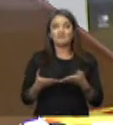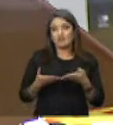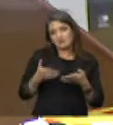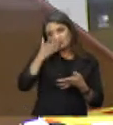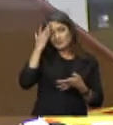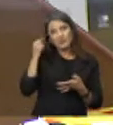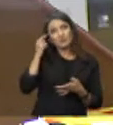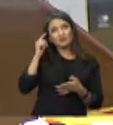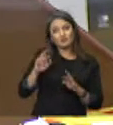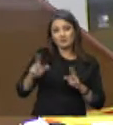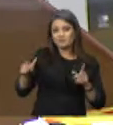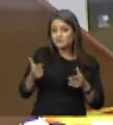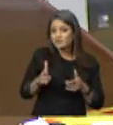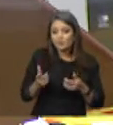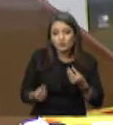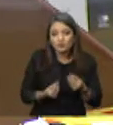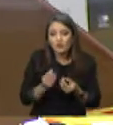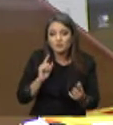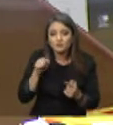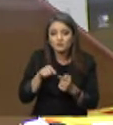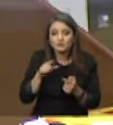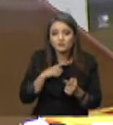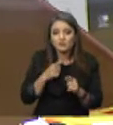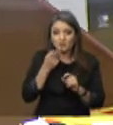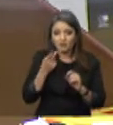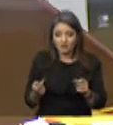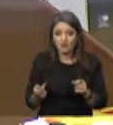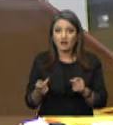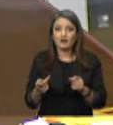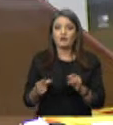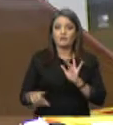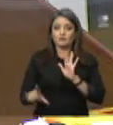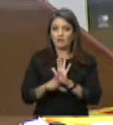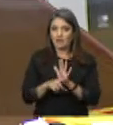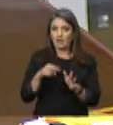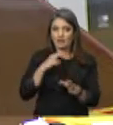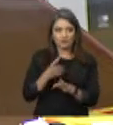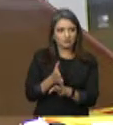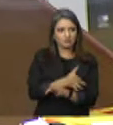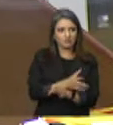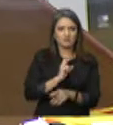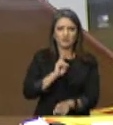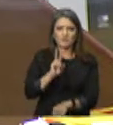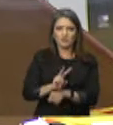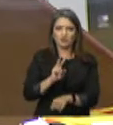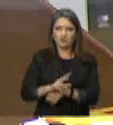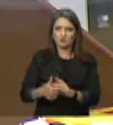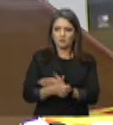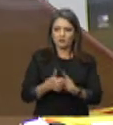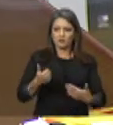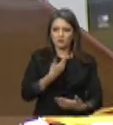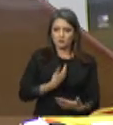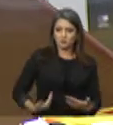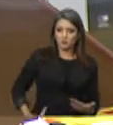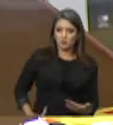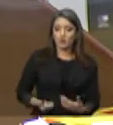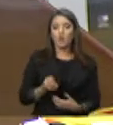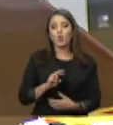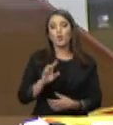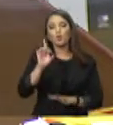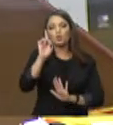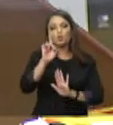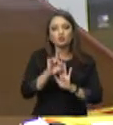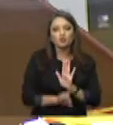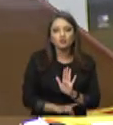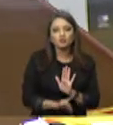espaço hermenêutico para invocar a cláusula da irretroatividade da lei para proteger a moralidade pública ou direito difuso